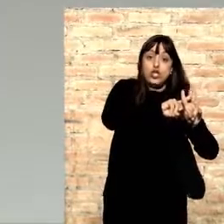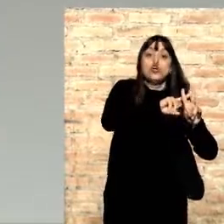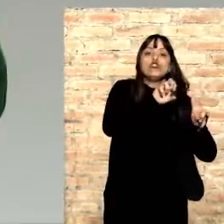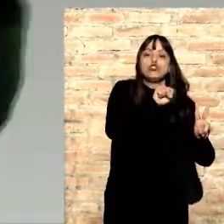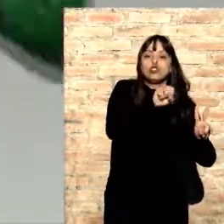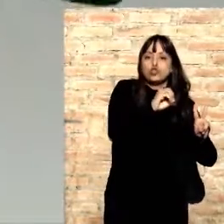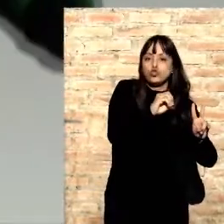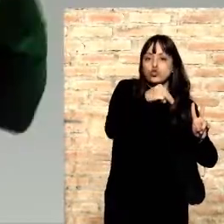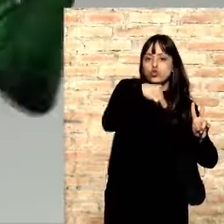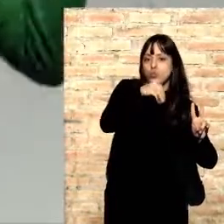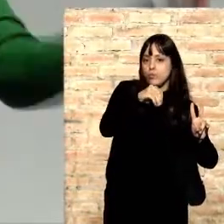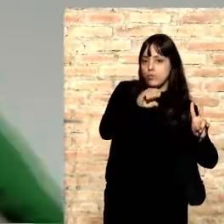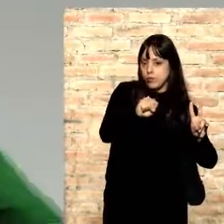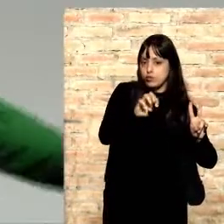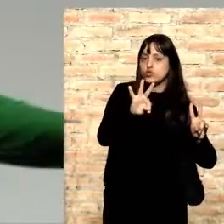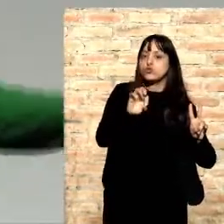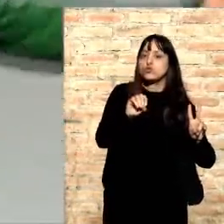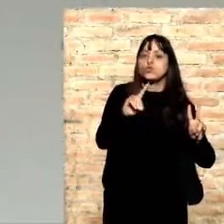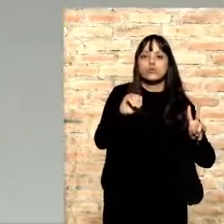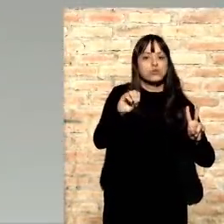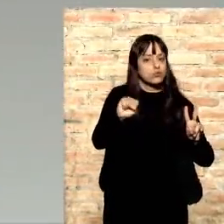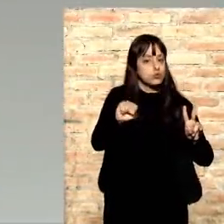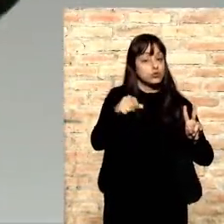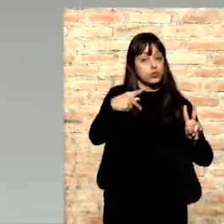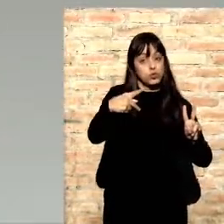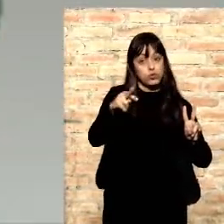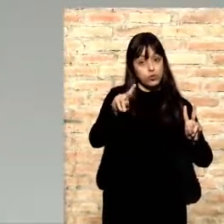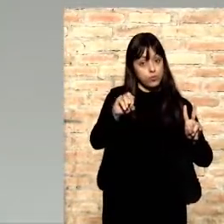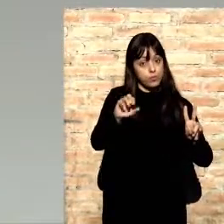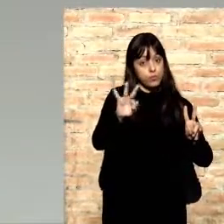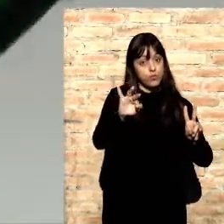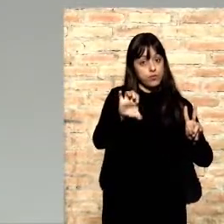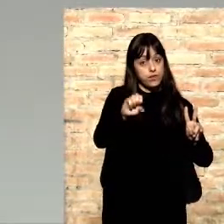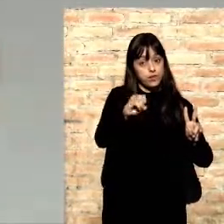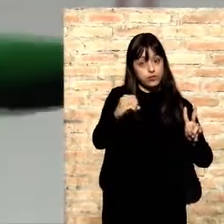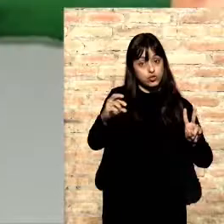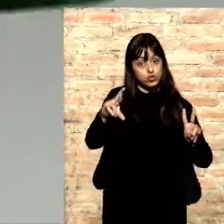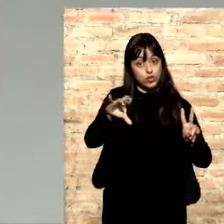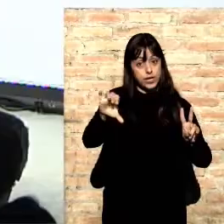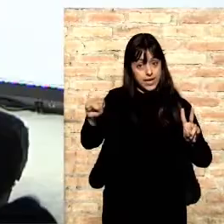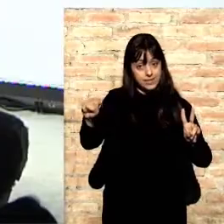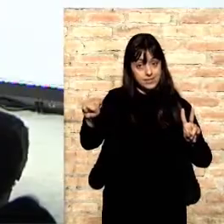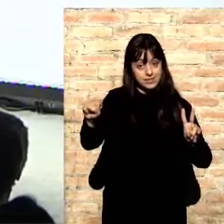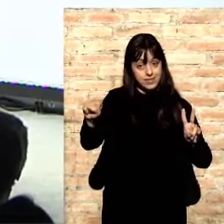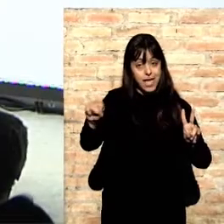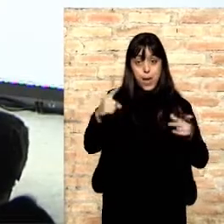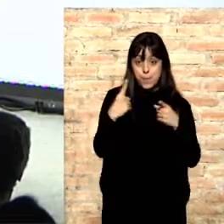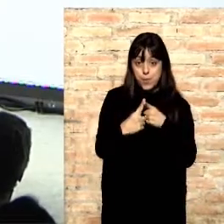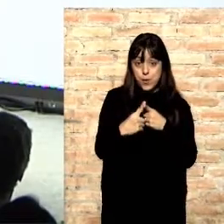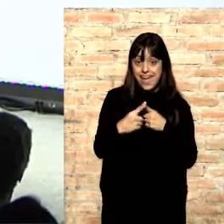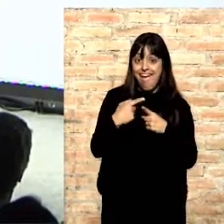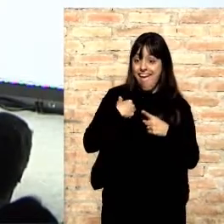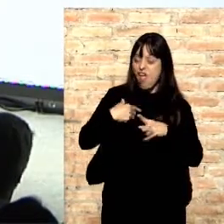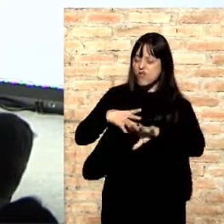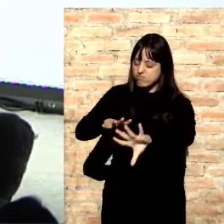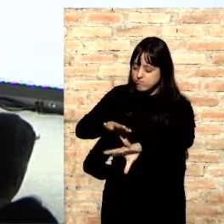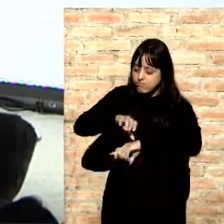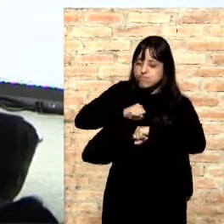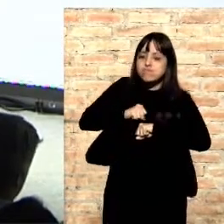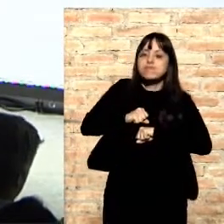só nos toldos pela minha admiração aos professores os presentes estão fala que ele é da minha admiração